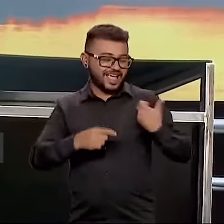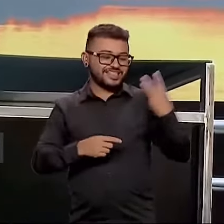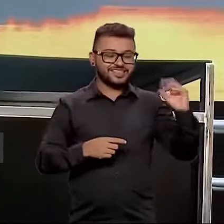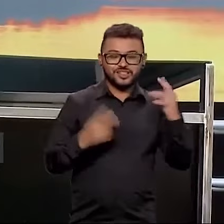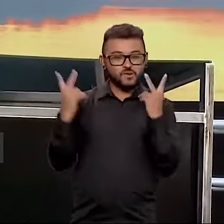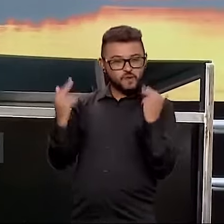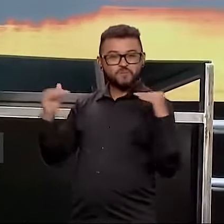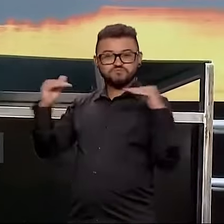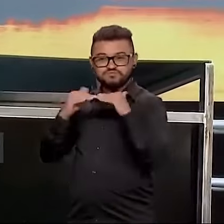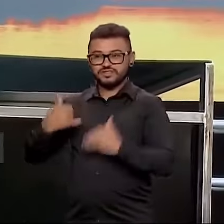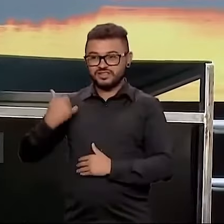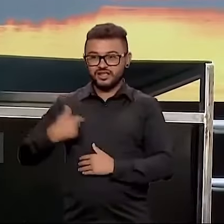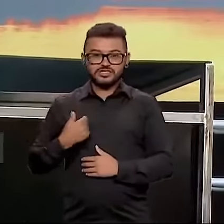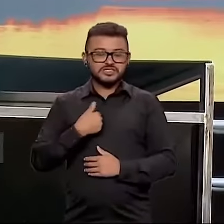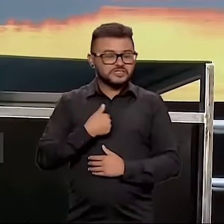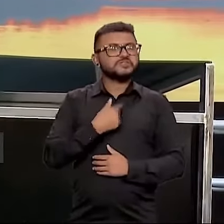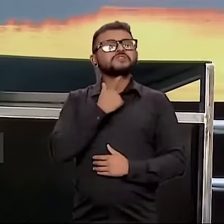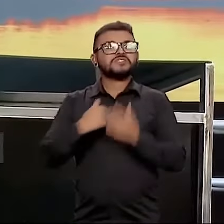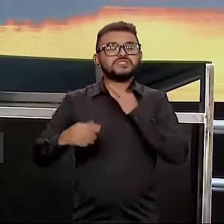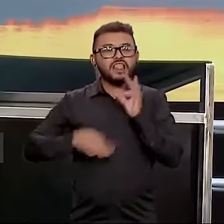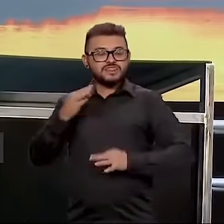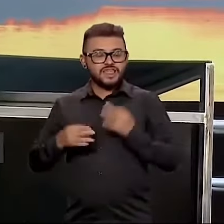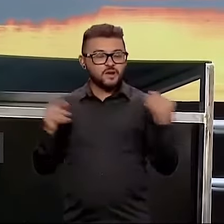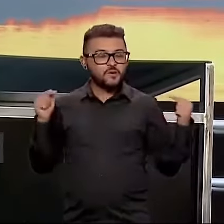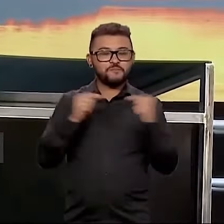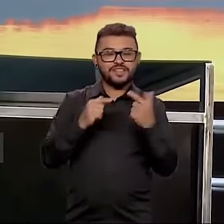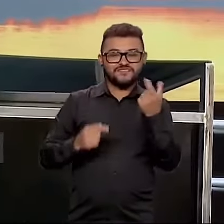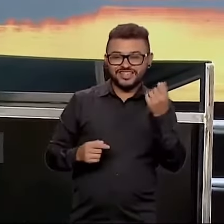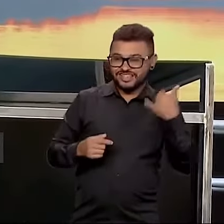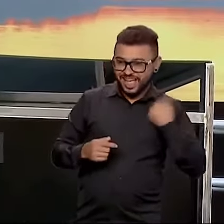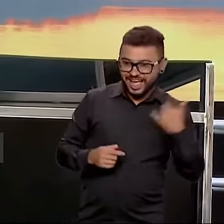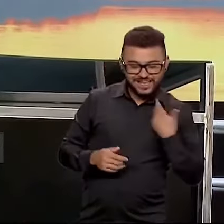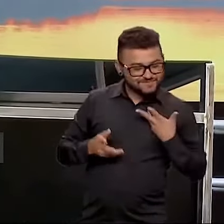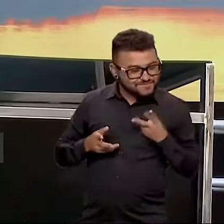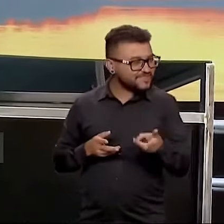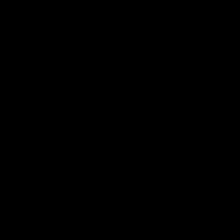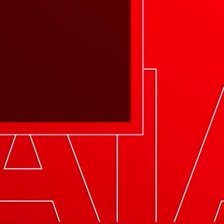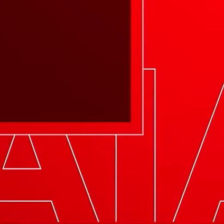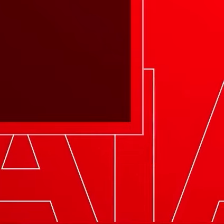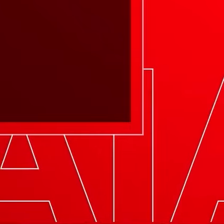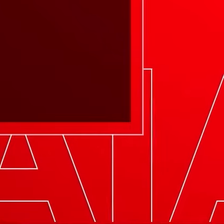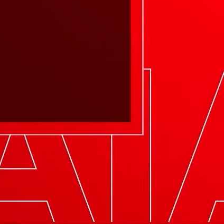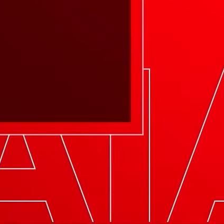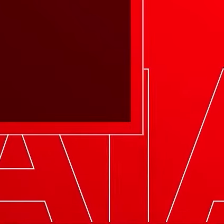todo mundo, e o meu tesão é de 20 anos, e eu não vou parar de trabalhar.